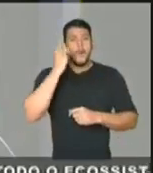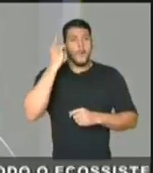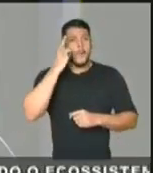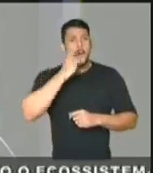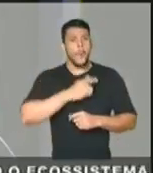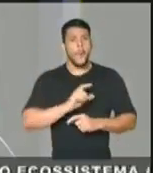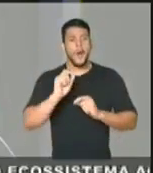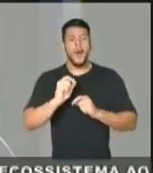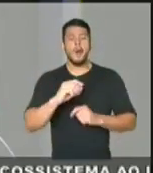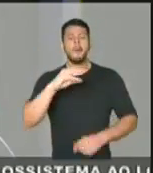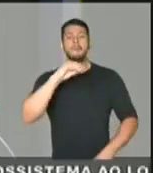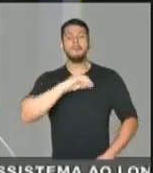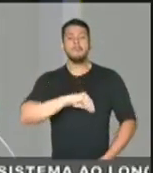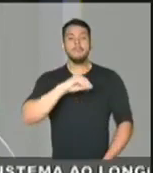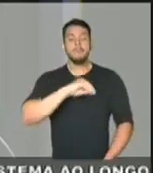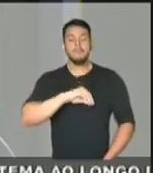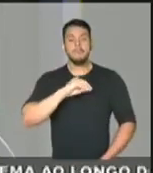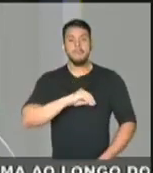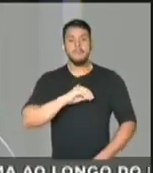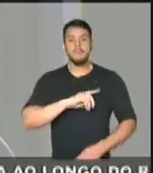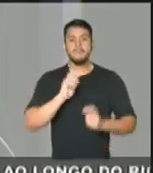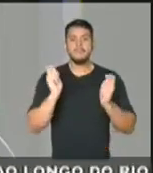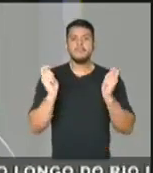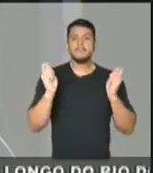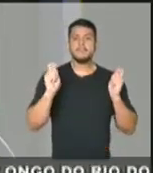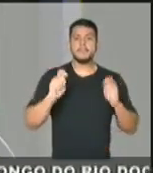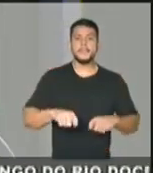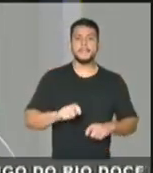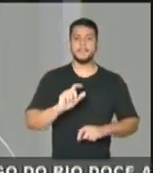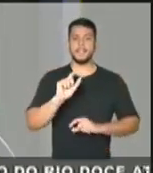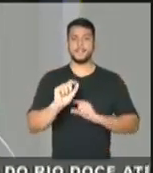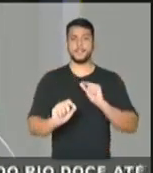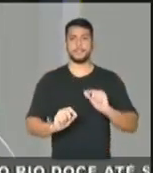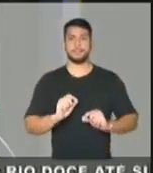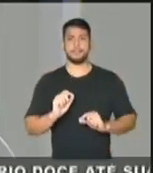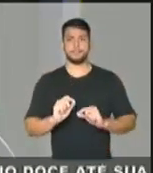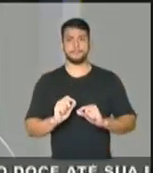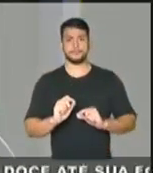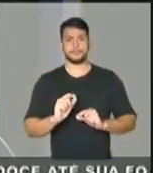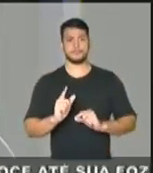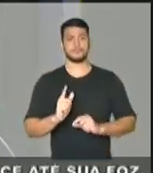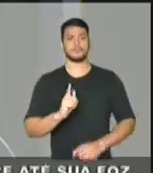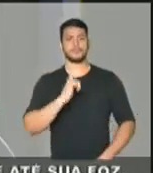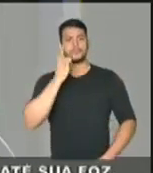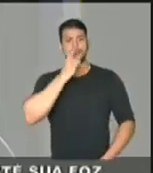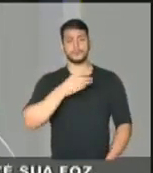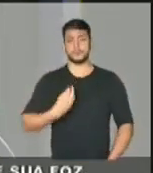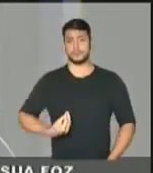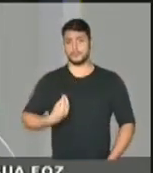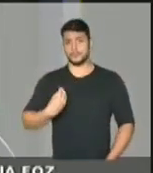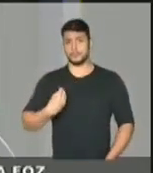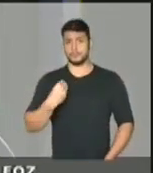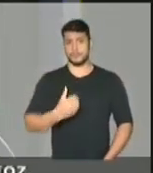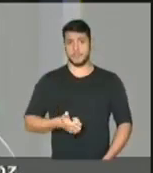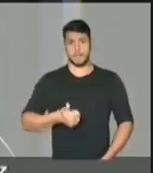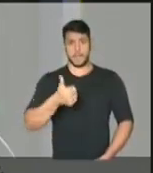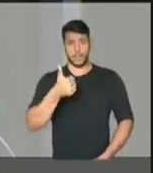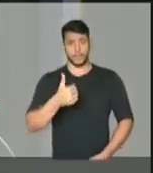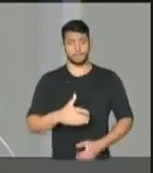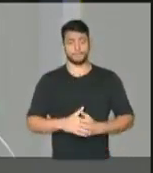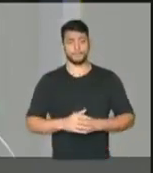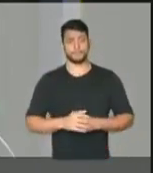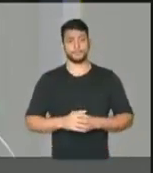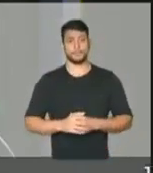receberem um salário que lhe dê condições, aos poucos, de ter uma vida um pouco melhor.